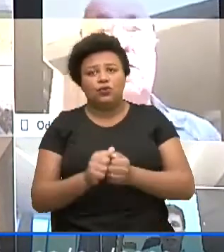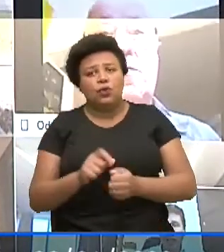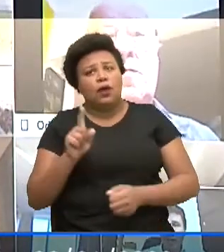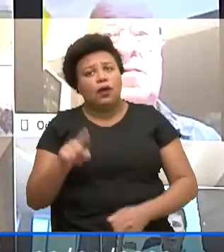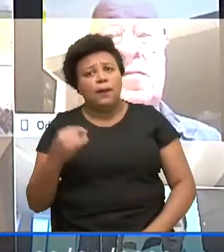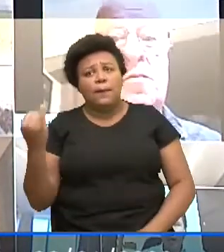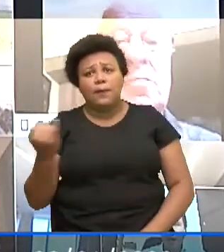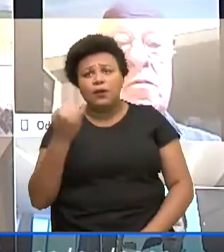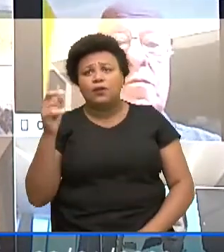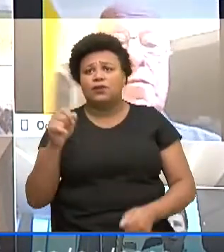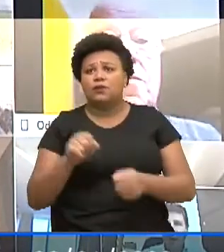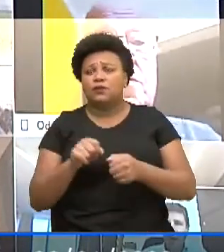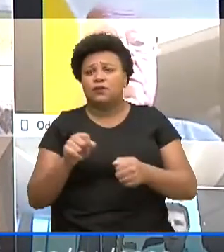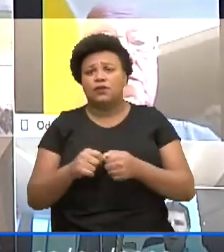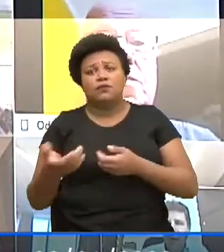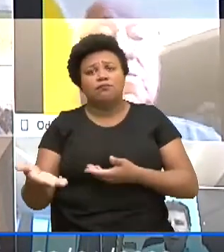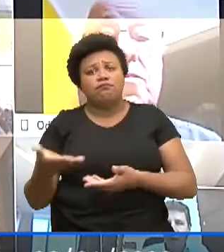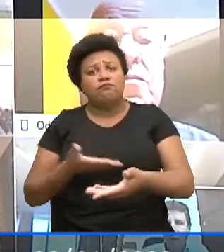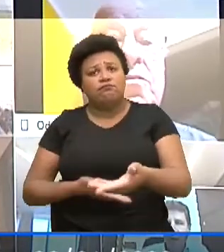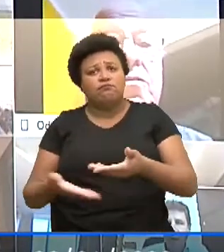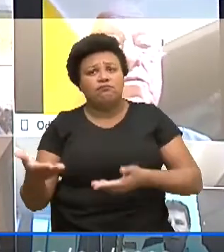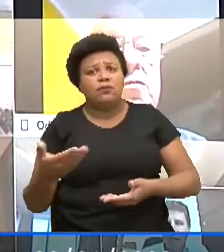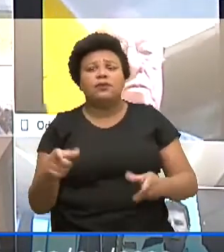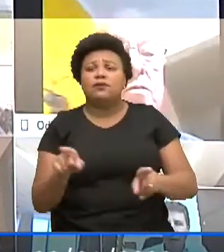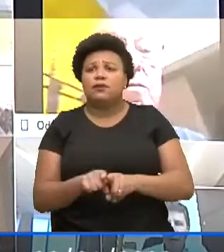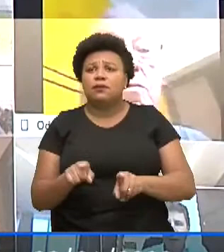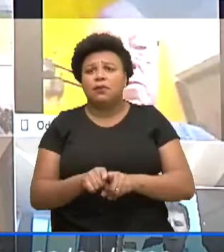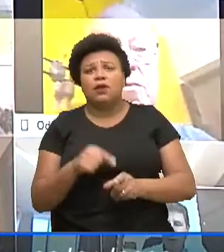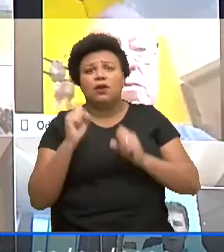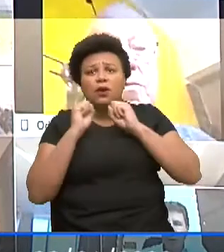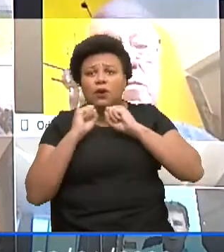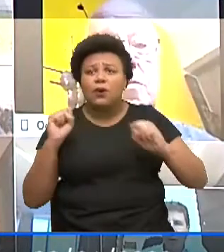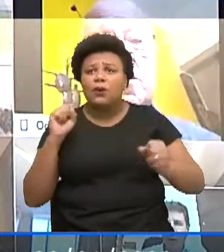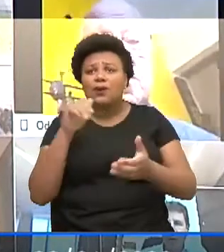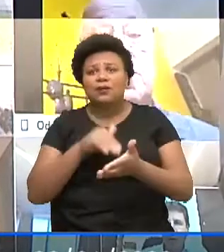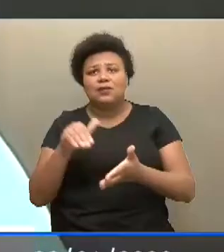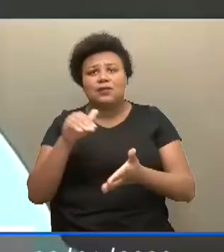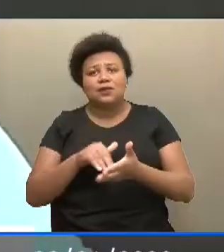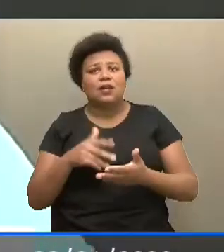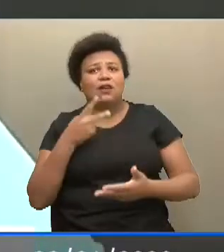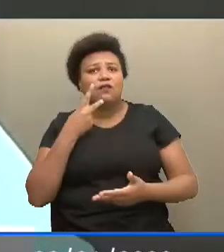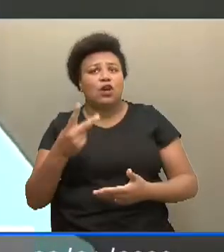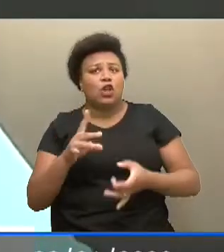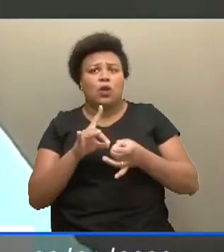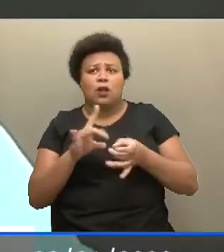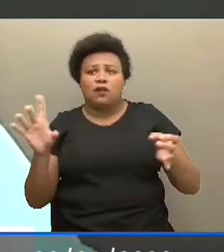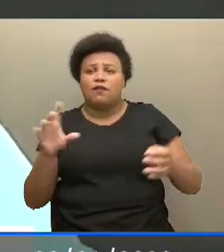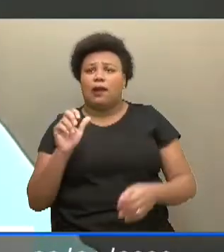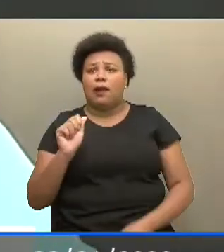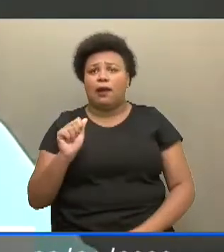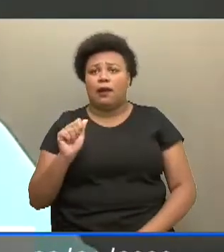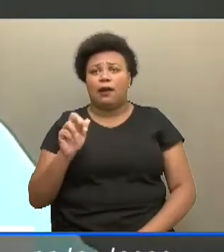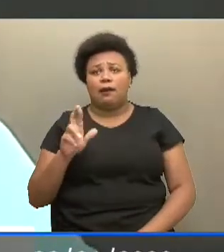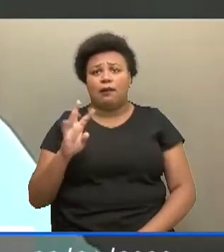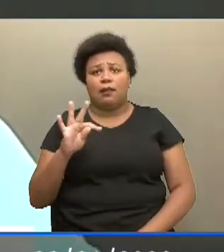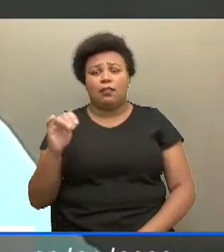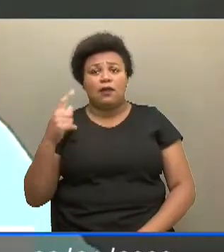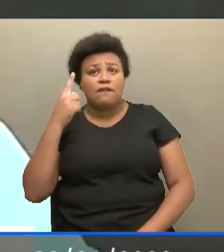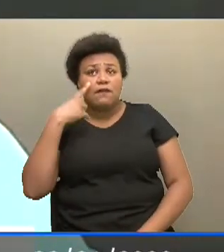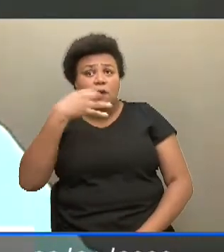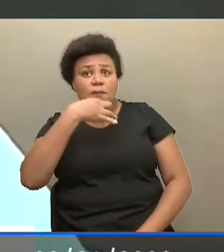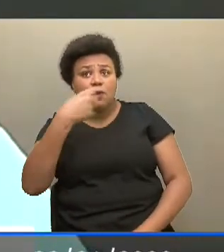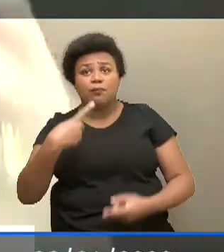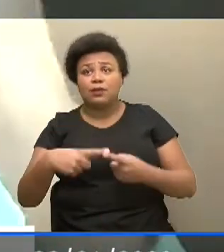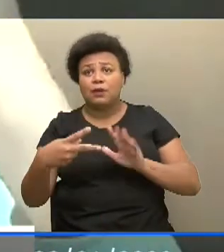gente fazer essa interação e até, como a secretária mesmo se colocou à disposição, Arita, ouvir, porque esta